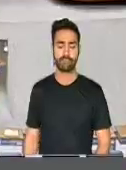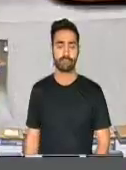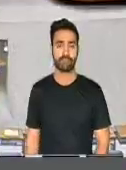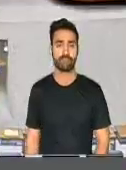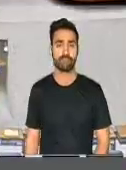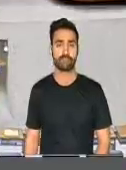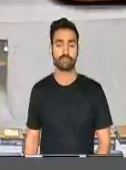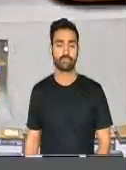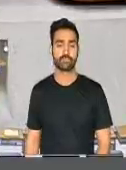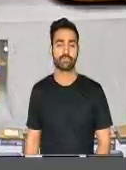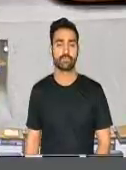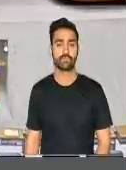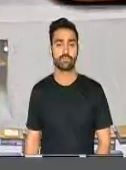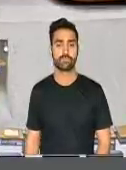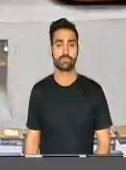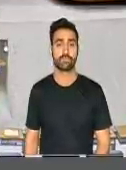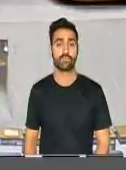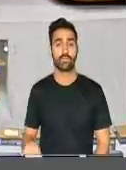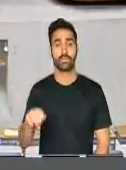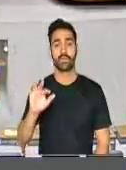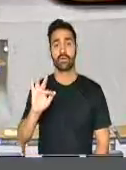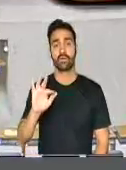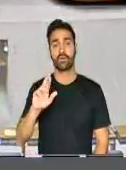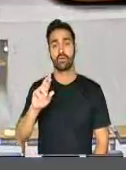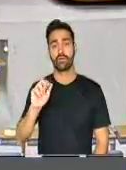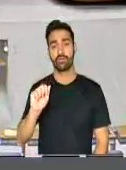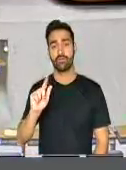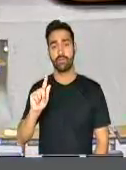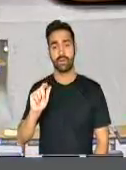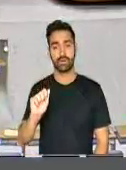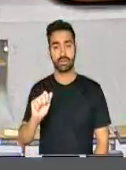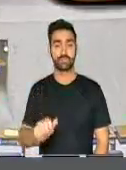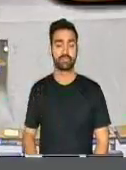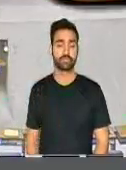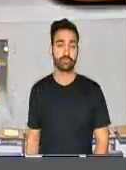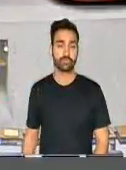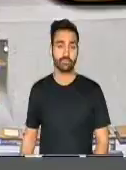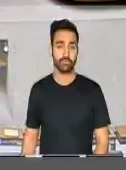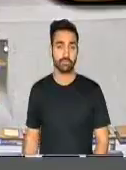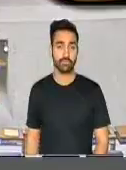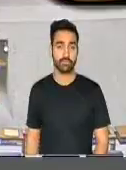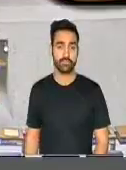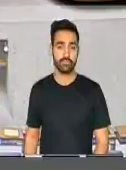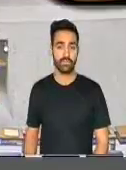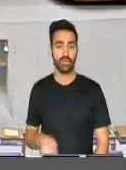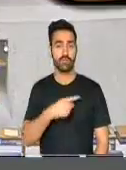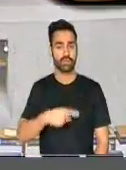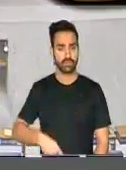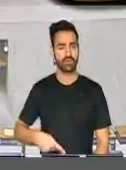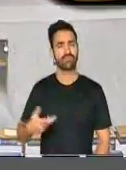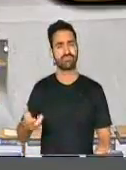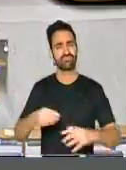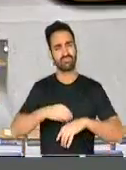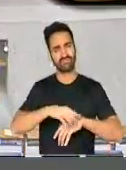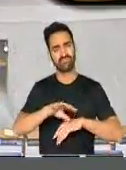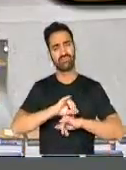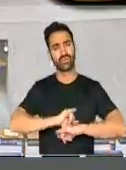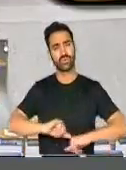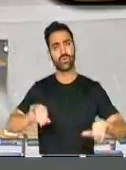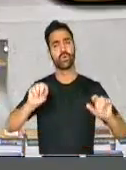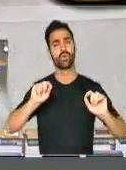Obrigado, deputado Alberto Fraga. Senhor presidente, eu queria, senhor presidente, externar aqui a